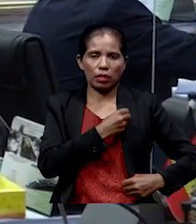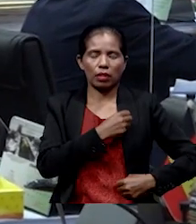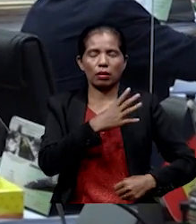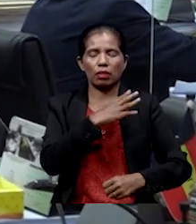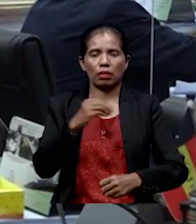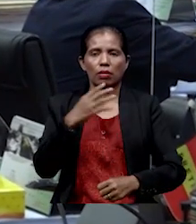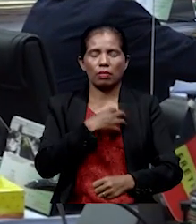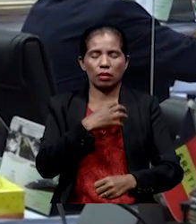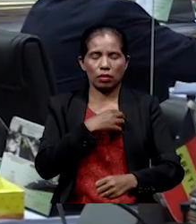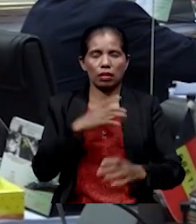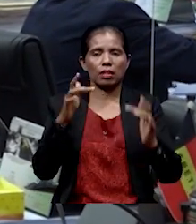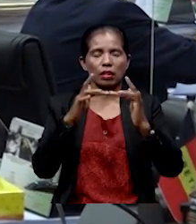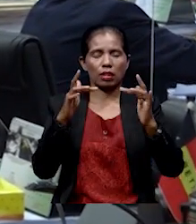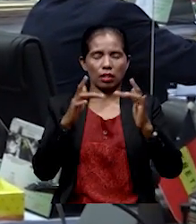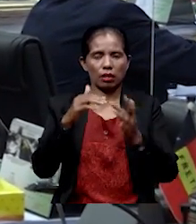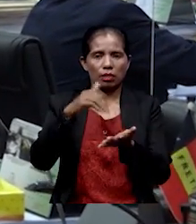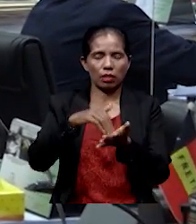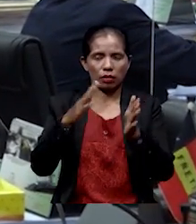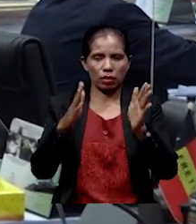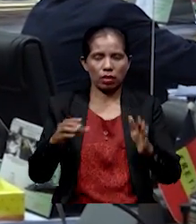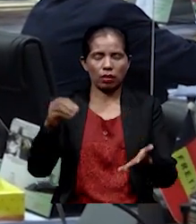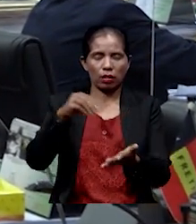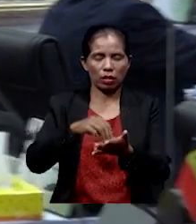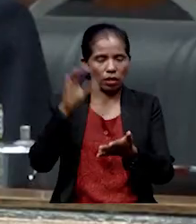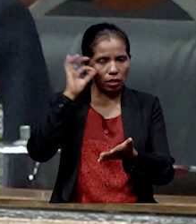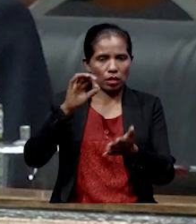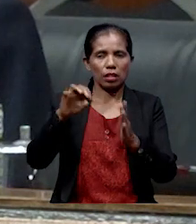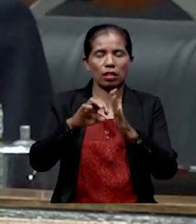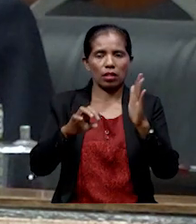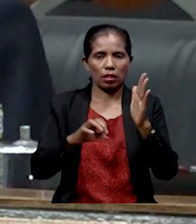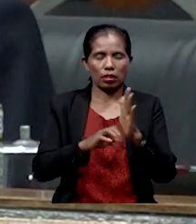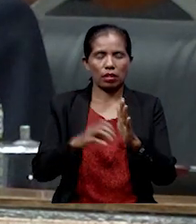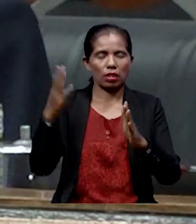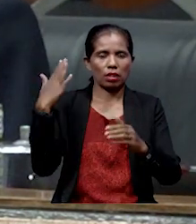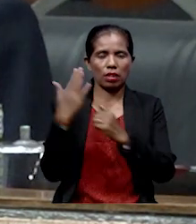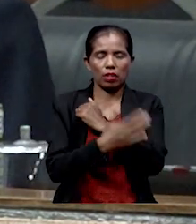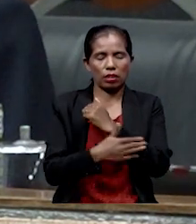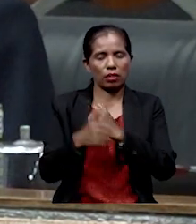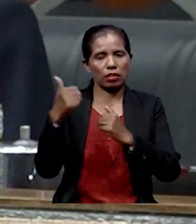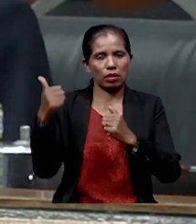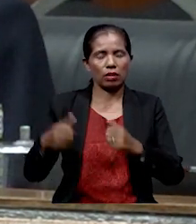internet gratuita ba estudante, estabelece secretaria assunto trabalhador e estrangeiro, no